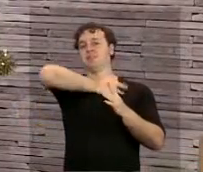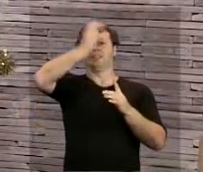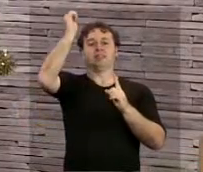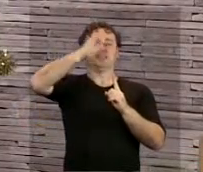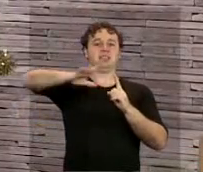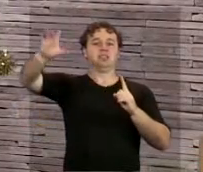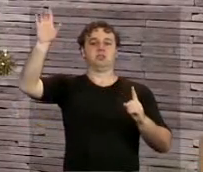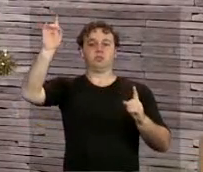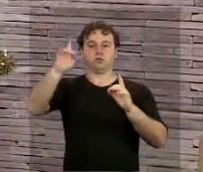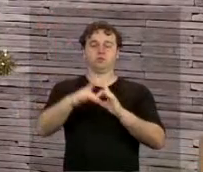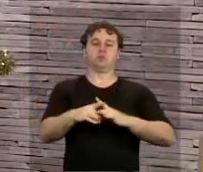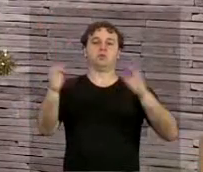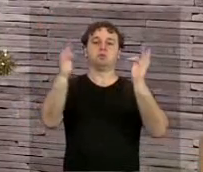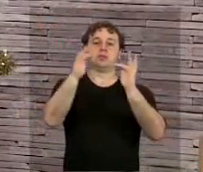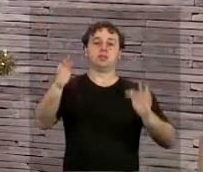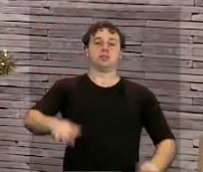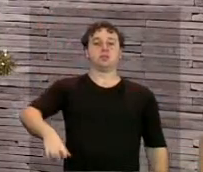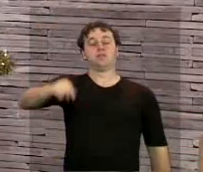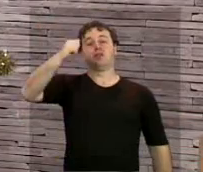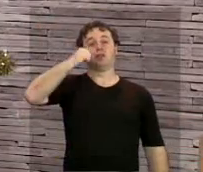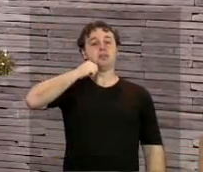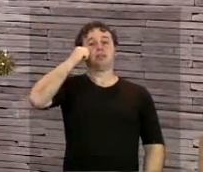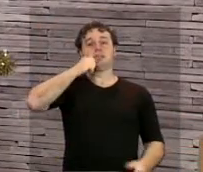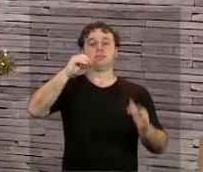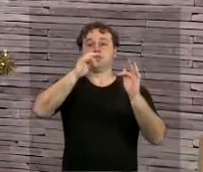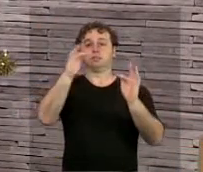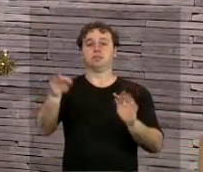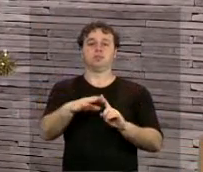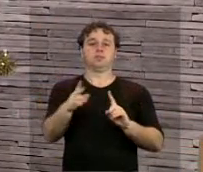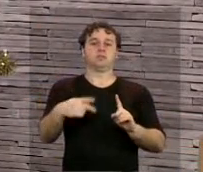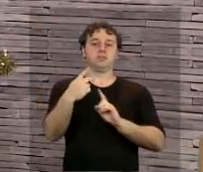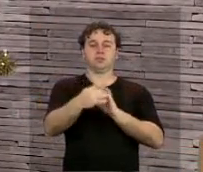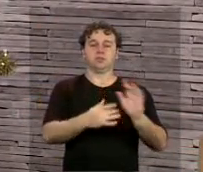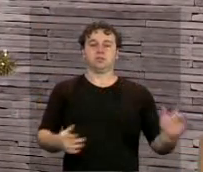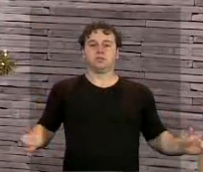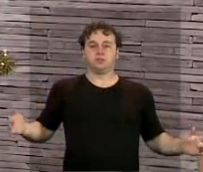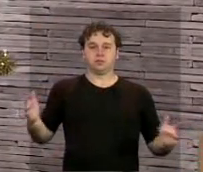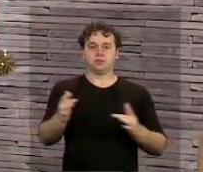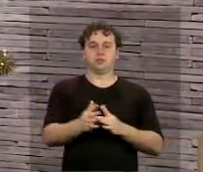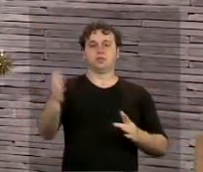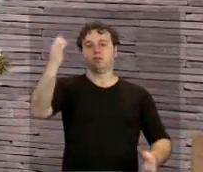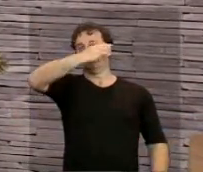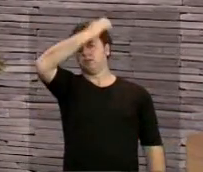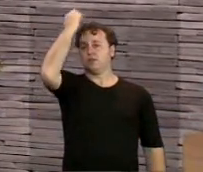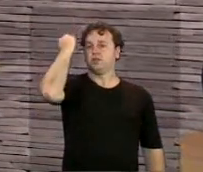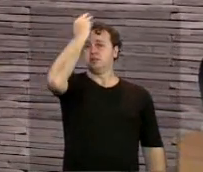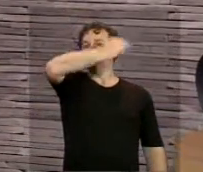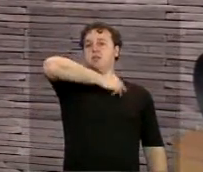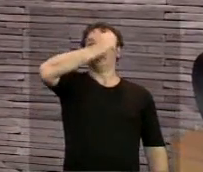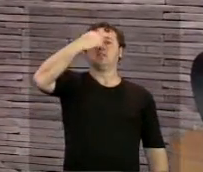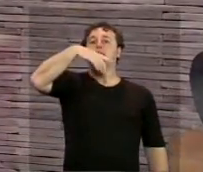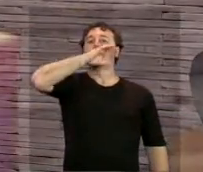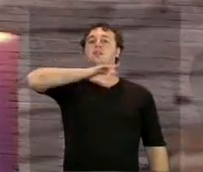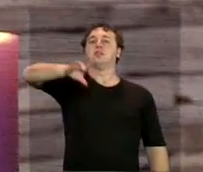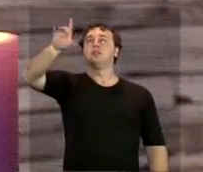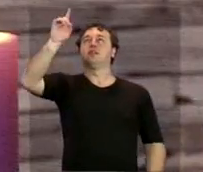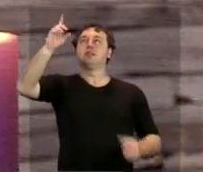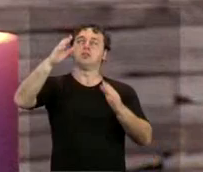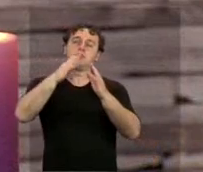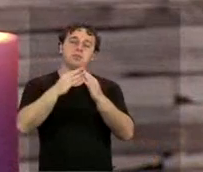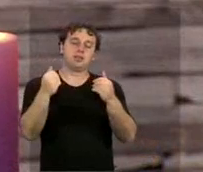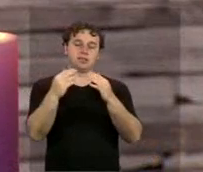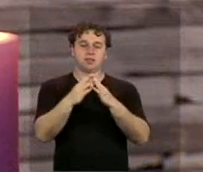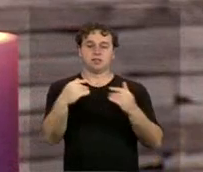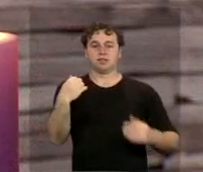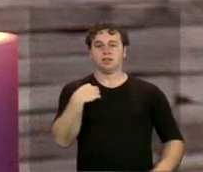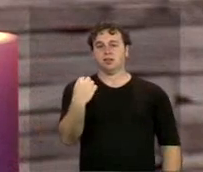de graça, o Senhor é convosco. Bendita sois vós entre as mulheres e bendito é o fruto do vosso ventre, Jesus. Santa